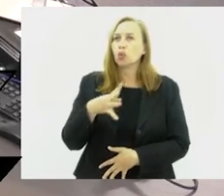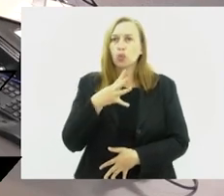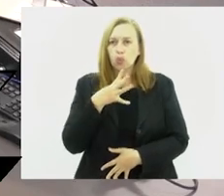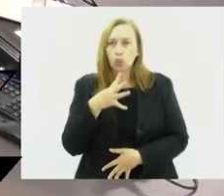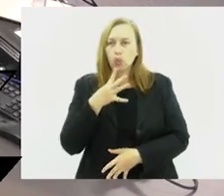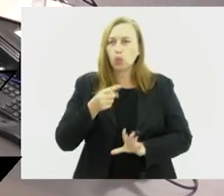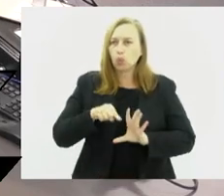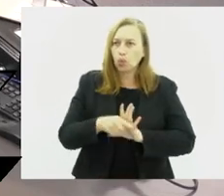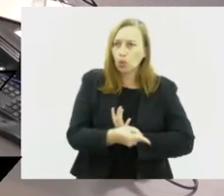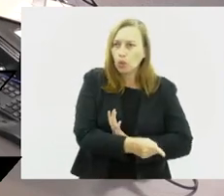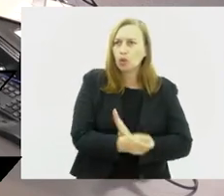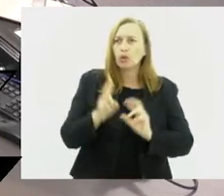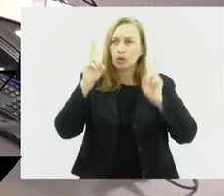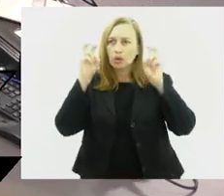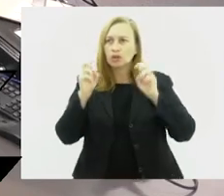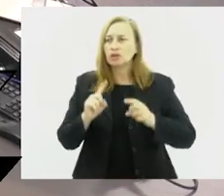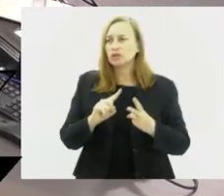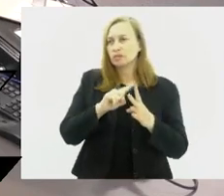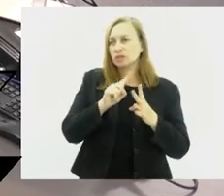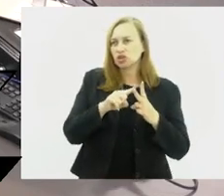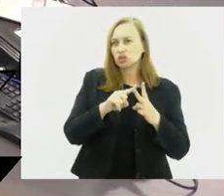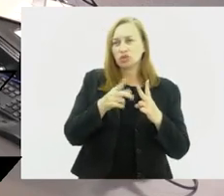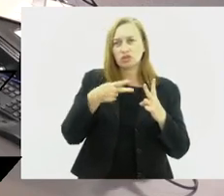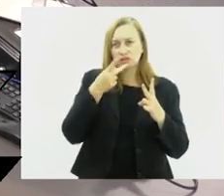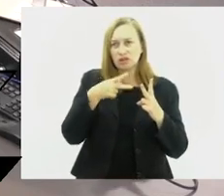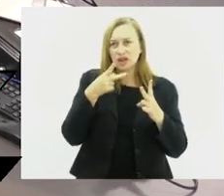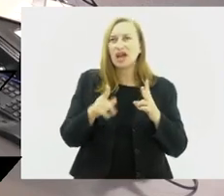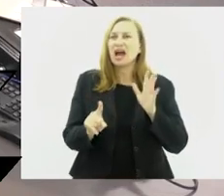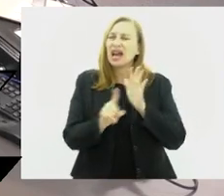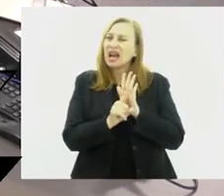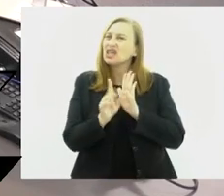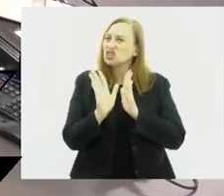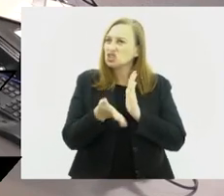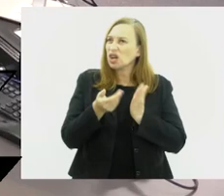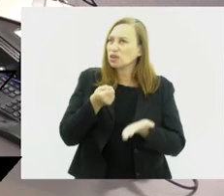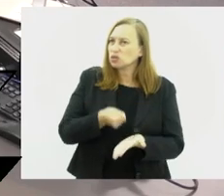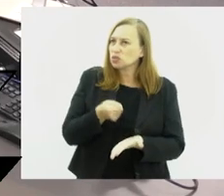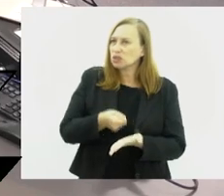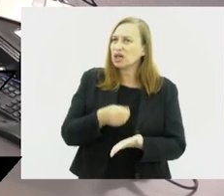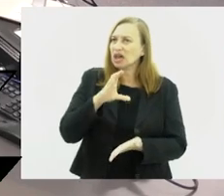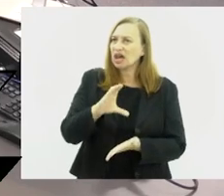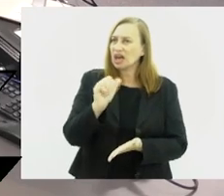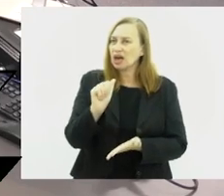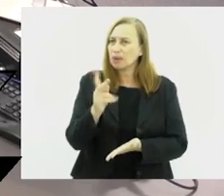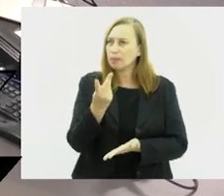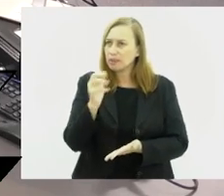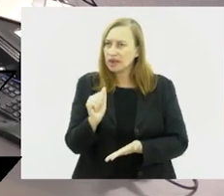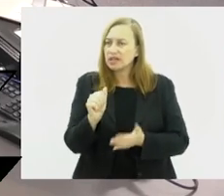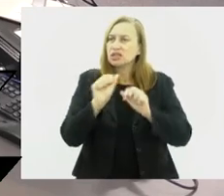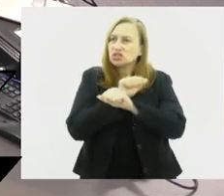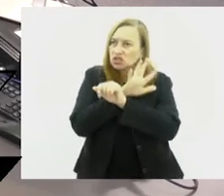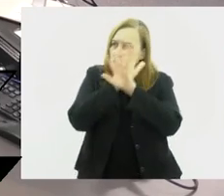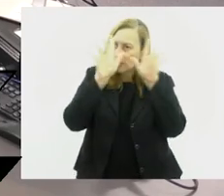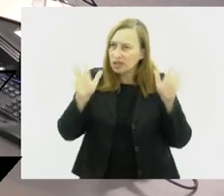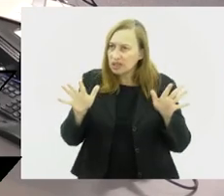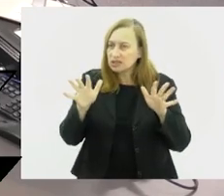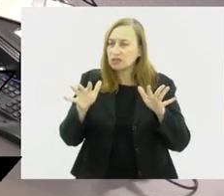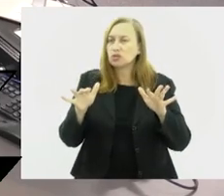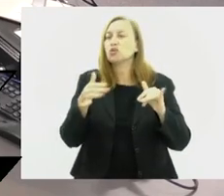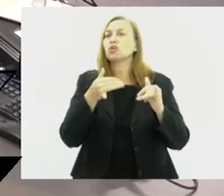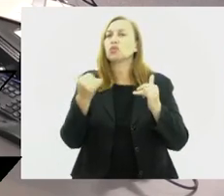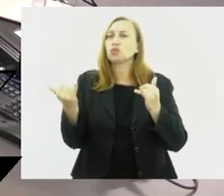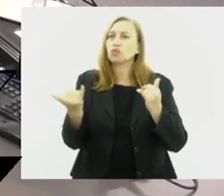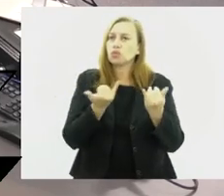com profundidade, mas só dois comentários. A lei já determina campanhas de esclarecimento e informação que,